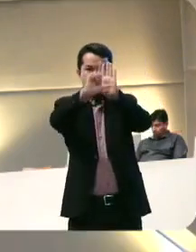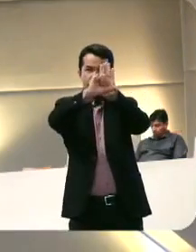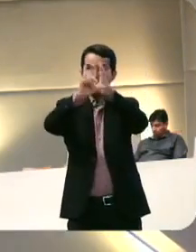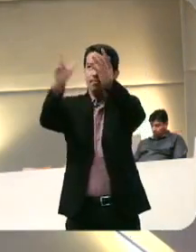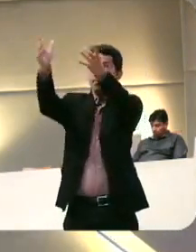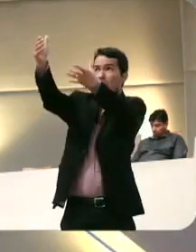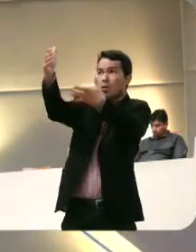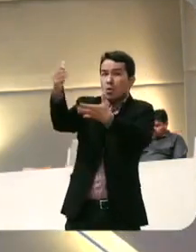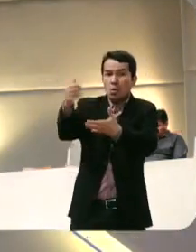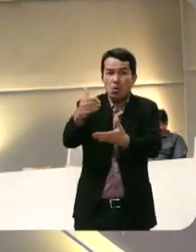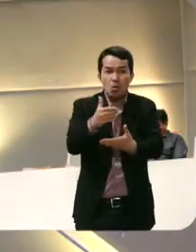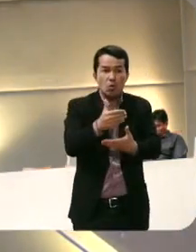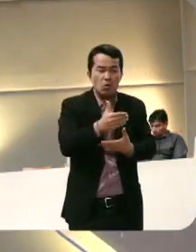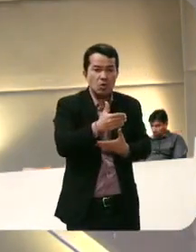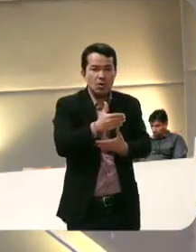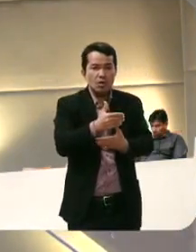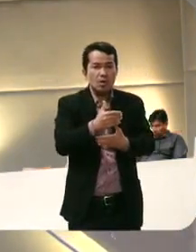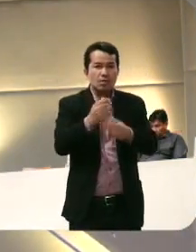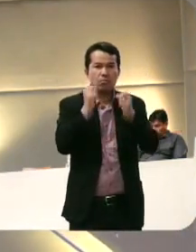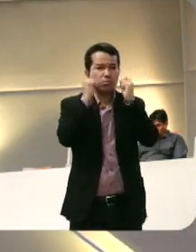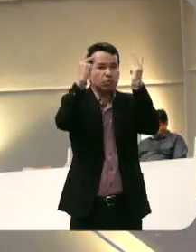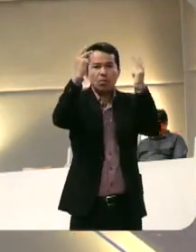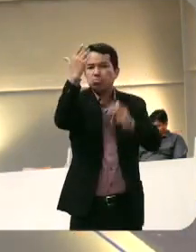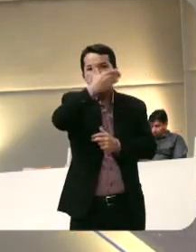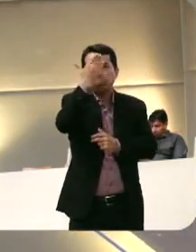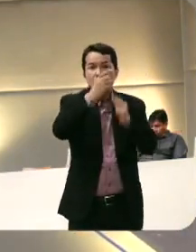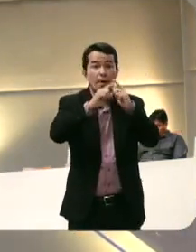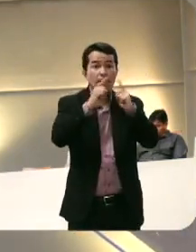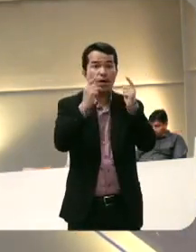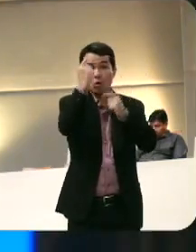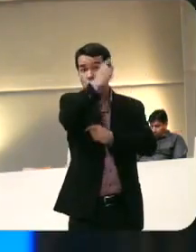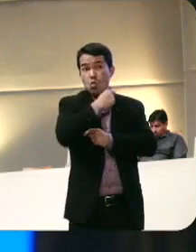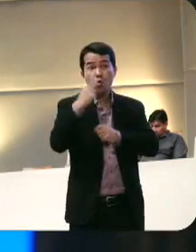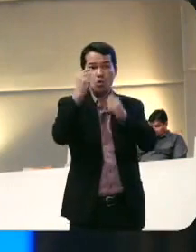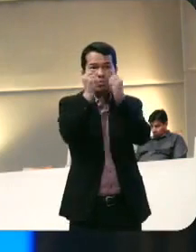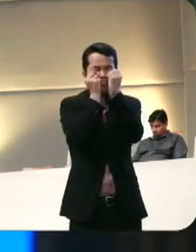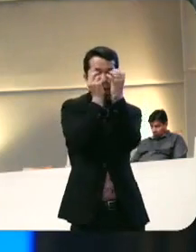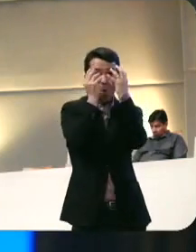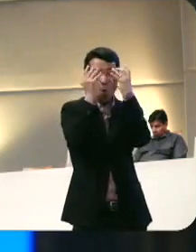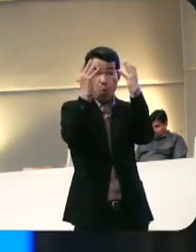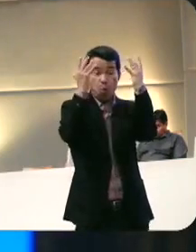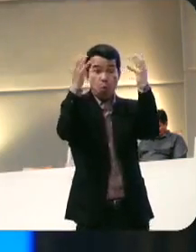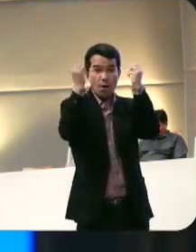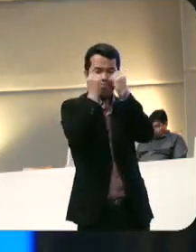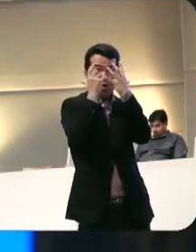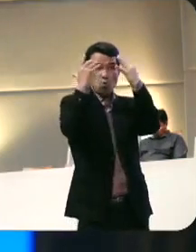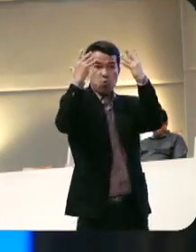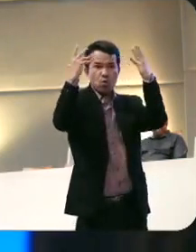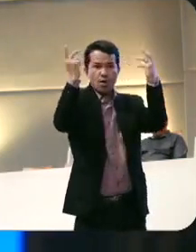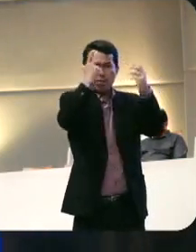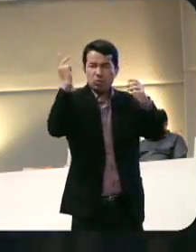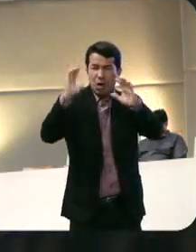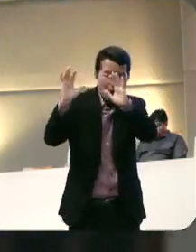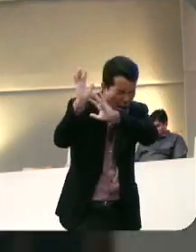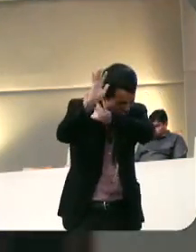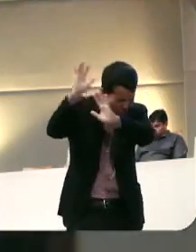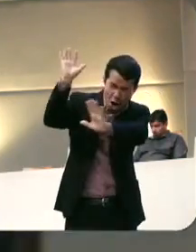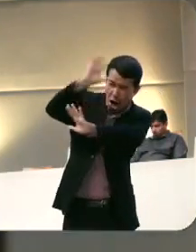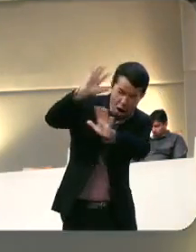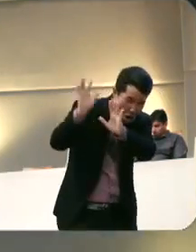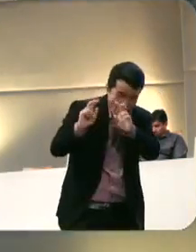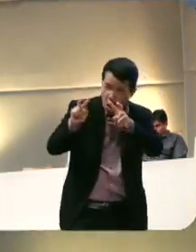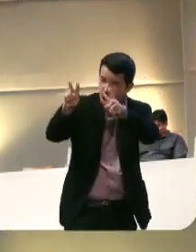Mas quando ele volta, ele não sabia. O seu rosto resplandecia a glória de Deus. E as pessoas não